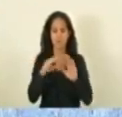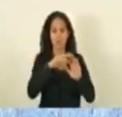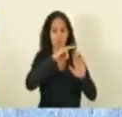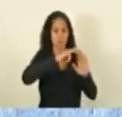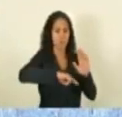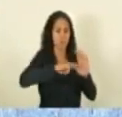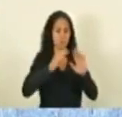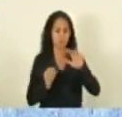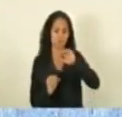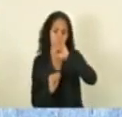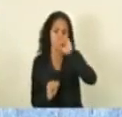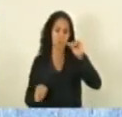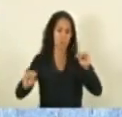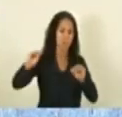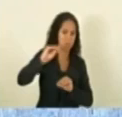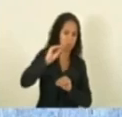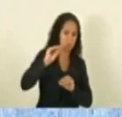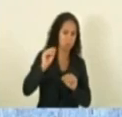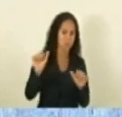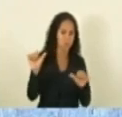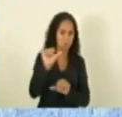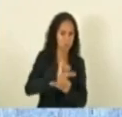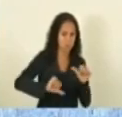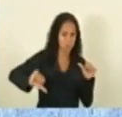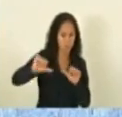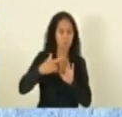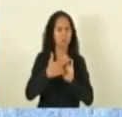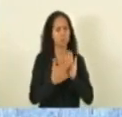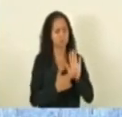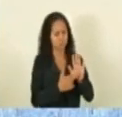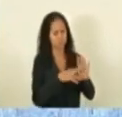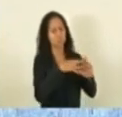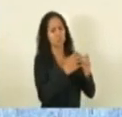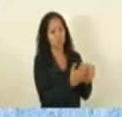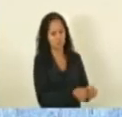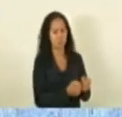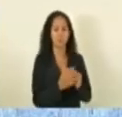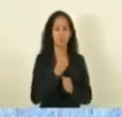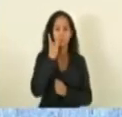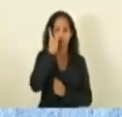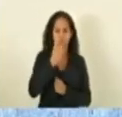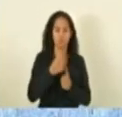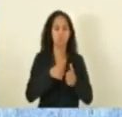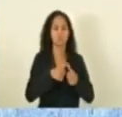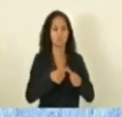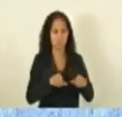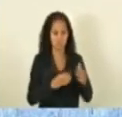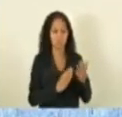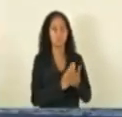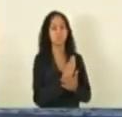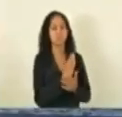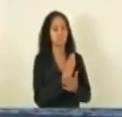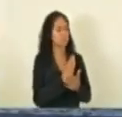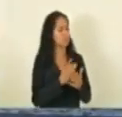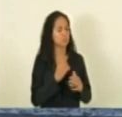É regimental. Em votação, os deputados com a própria permanecem como estão, os contrários se